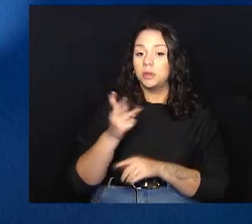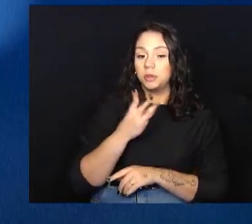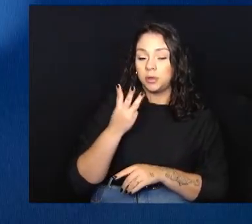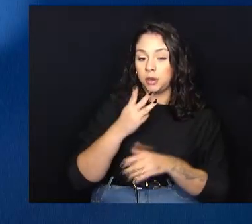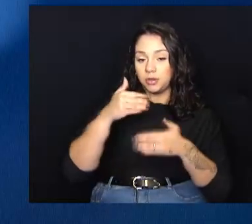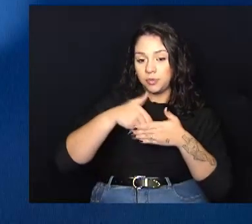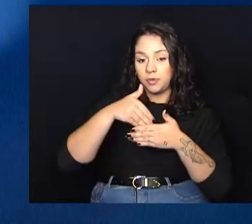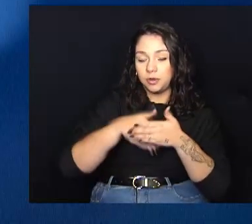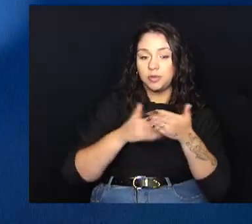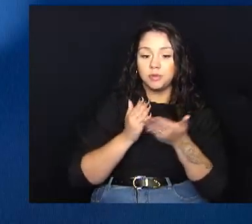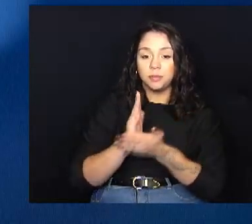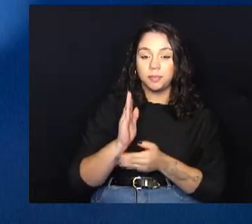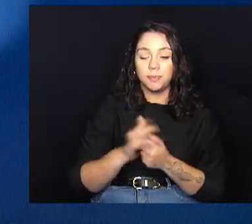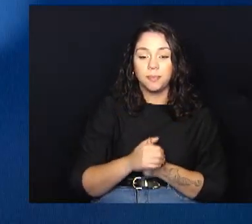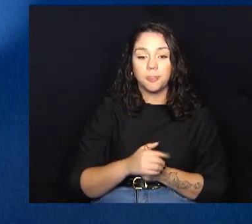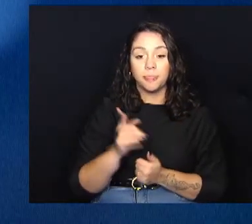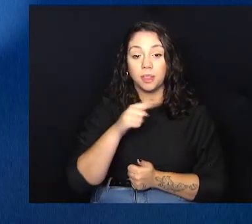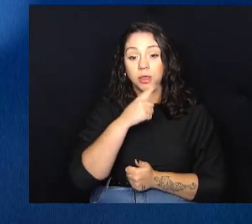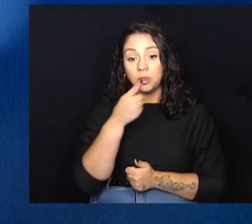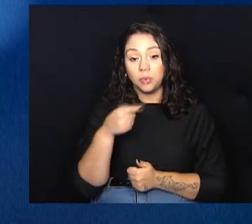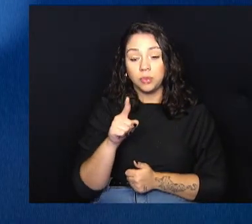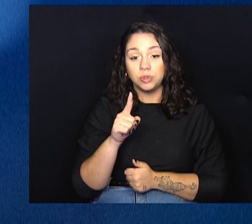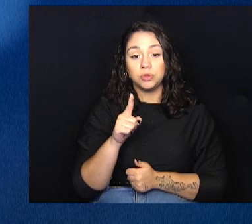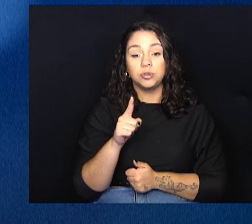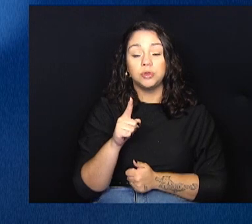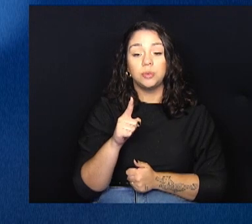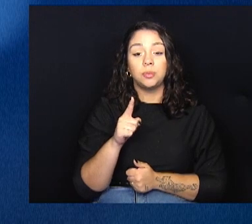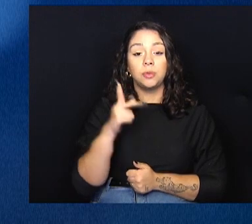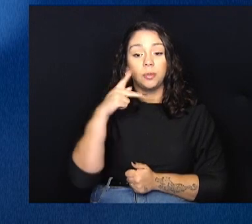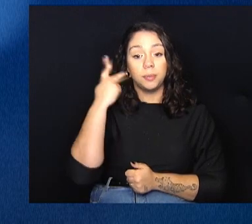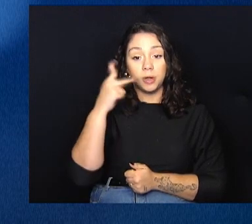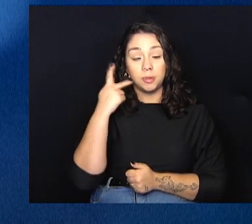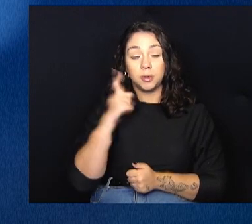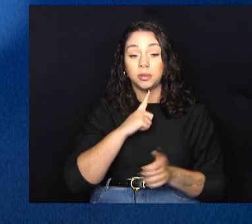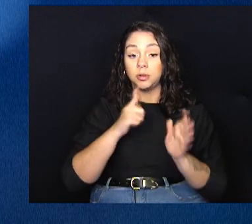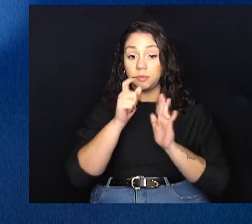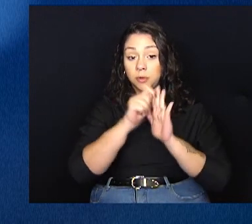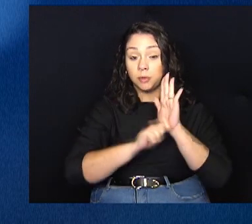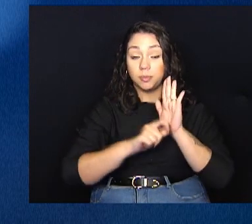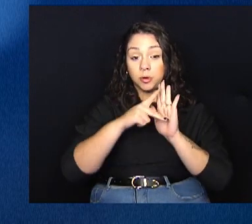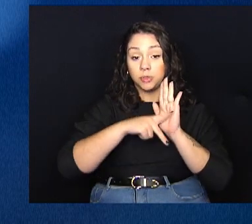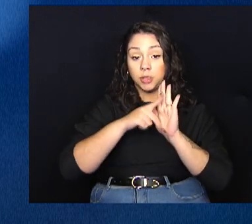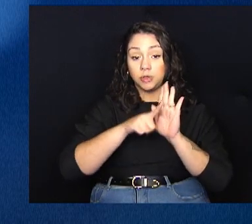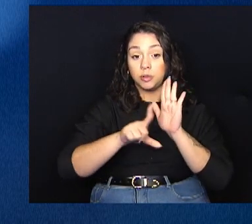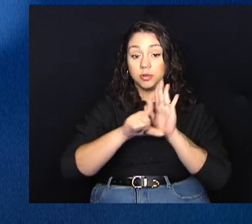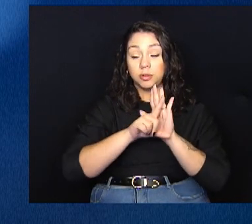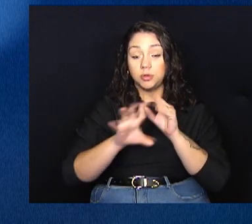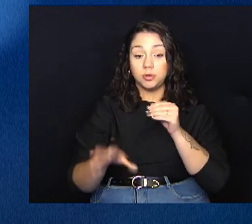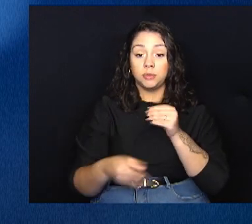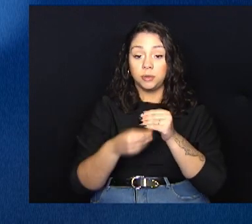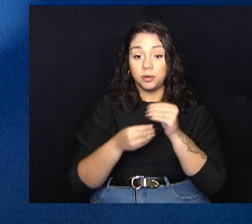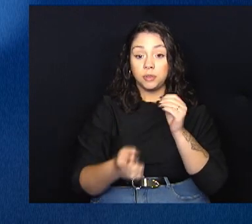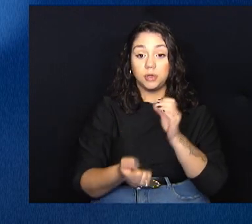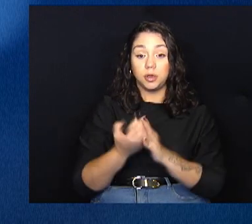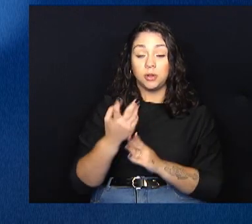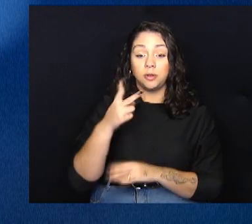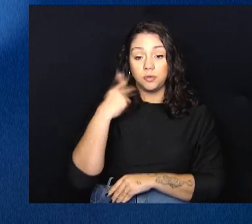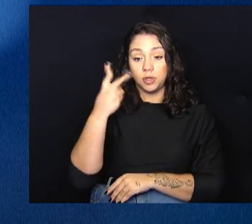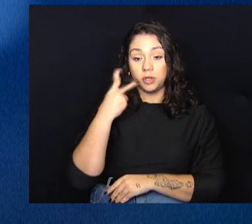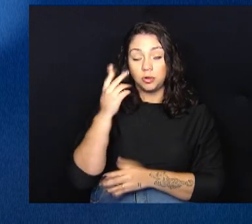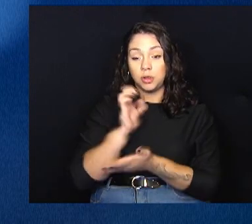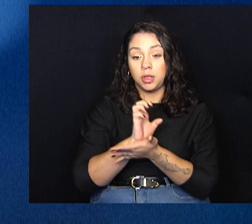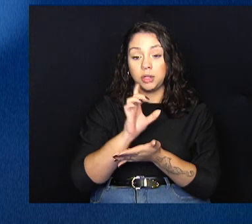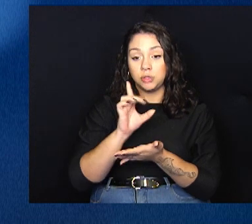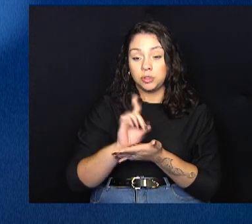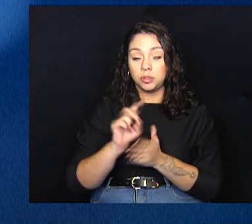e por último os parlamentares deram o parecer ao projeto de lei complementar de autoria do vereador Edson Ribeiro